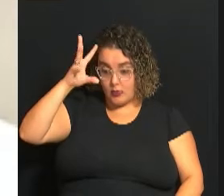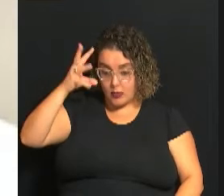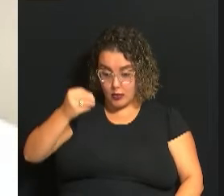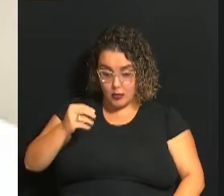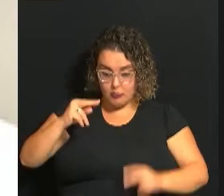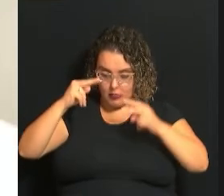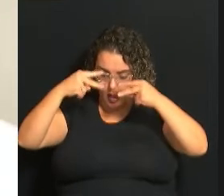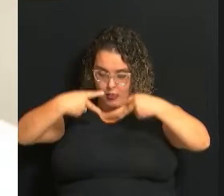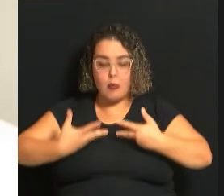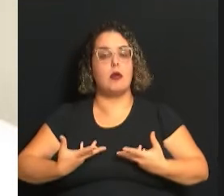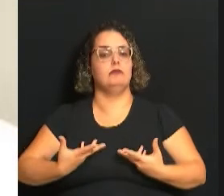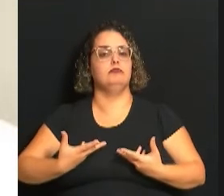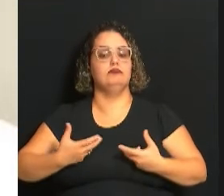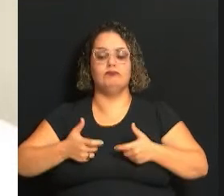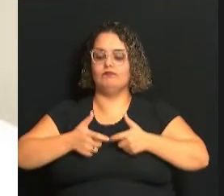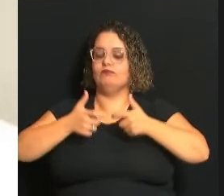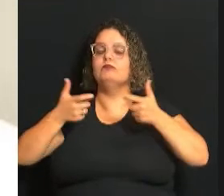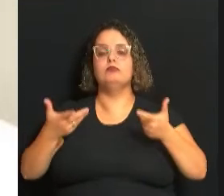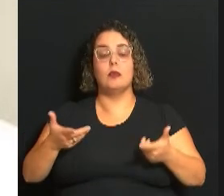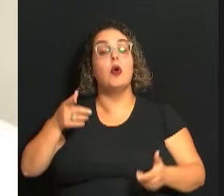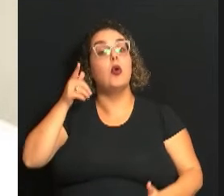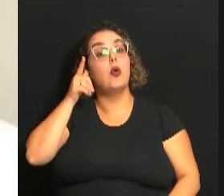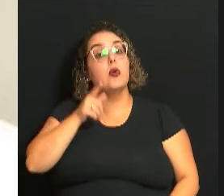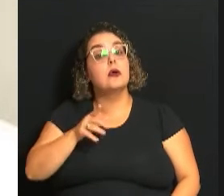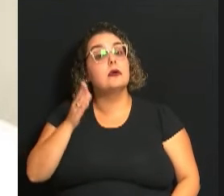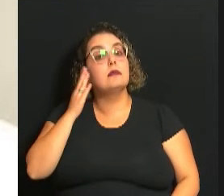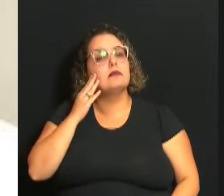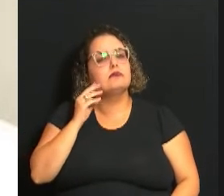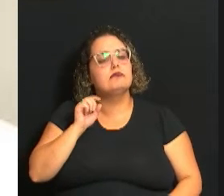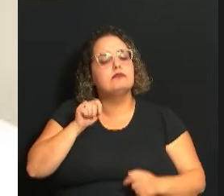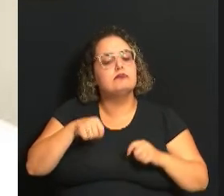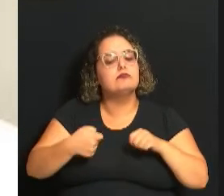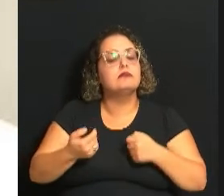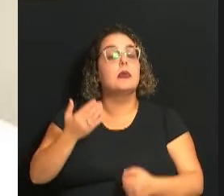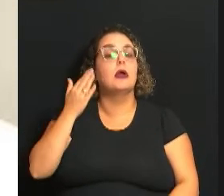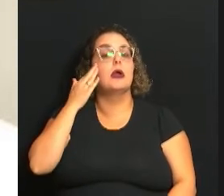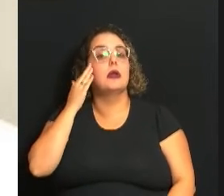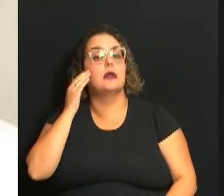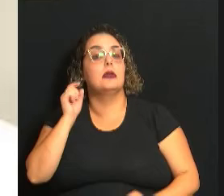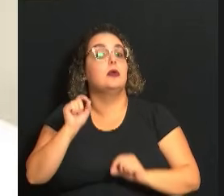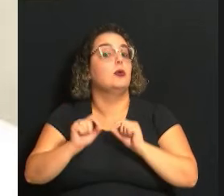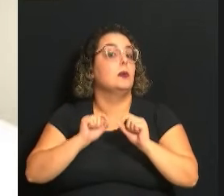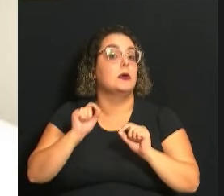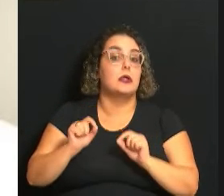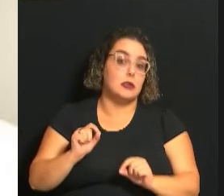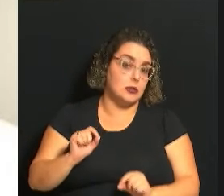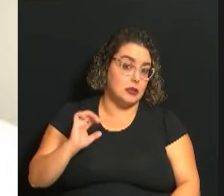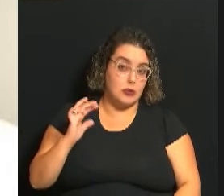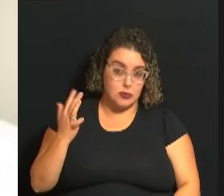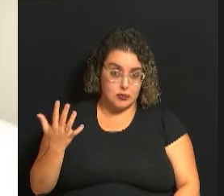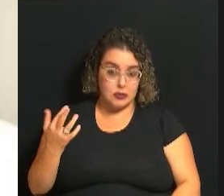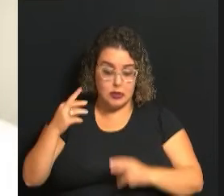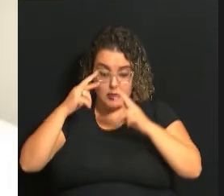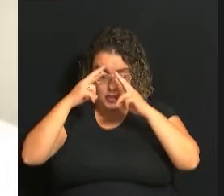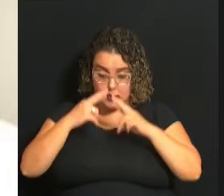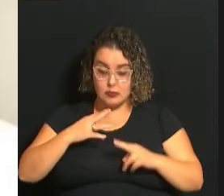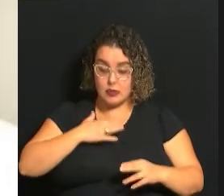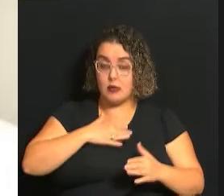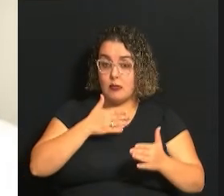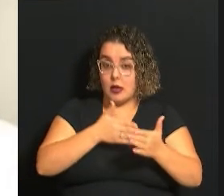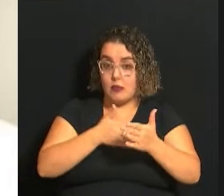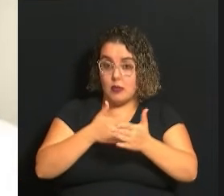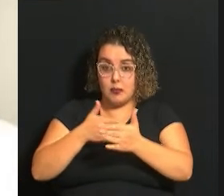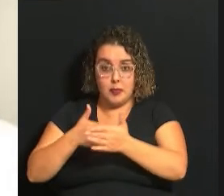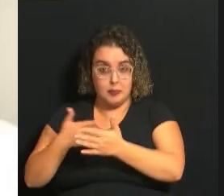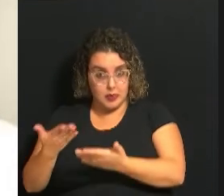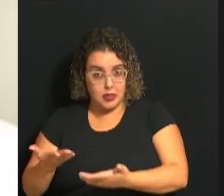absurdamente. Então, eu consigo hoje, a pequenos sinais, já entender o que está acontecendo, né, respeitar mais meus limites, né? Então, eu